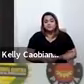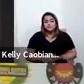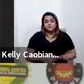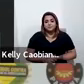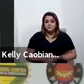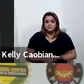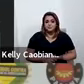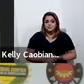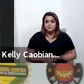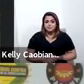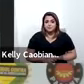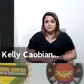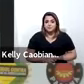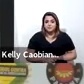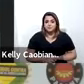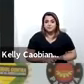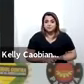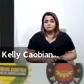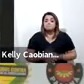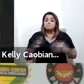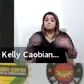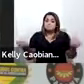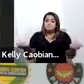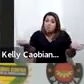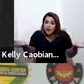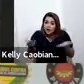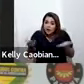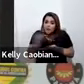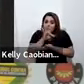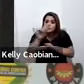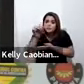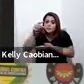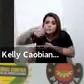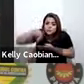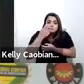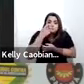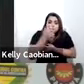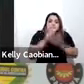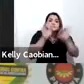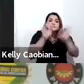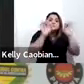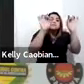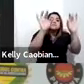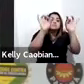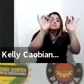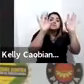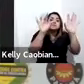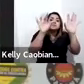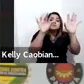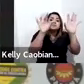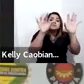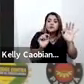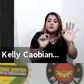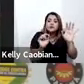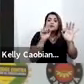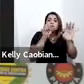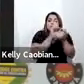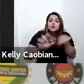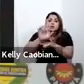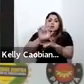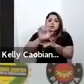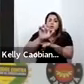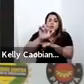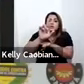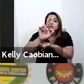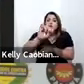E agora, gente, vamos acompanhar aqui a nossa especial com o Dr. Iracy Borges, que é o coordenador do nosso